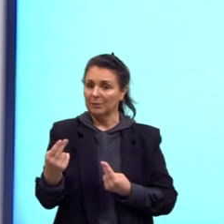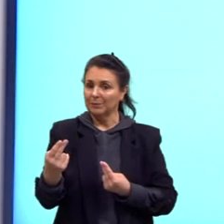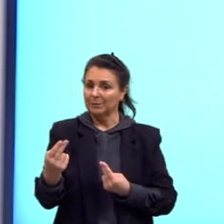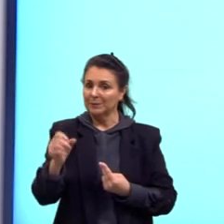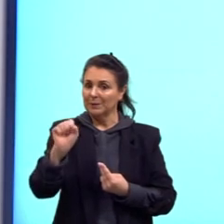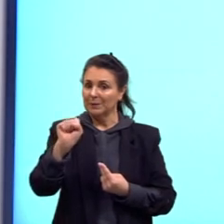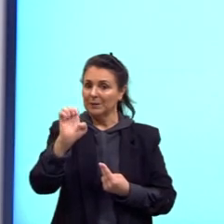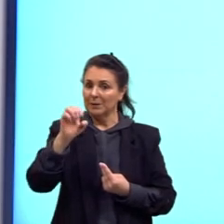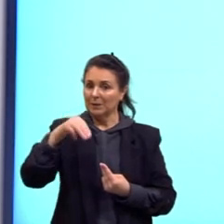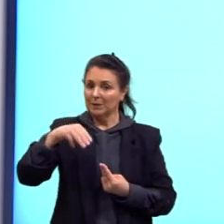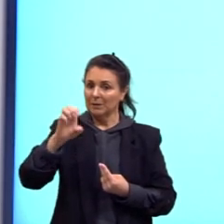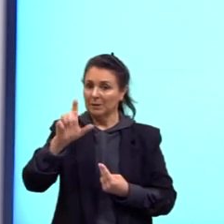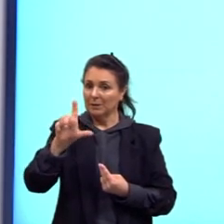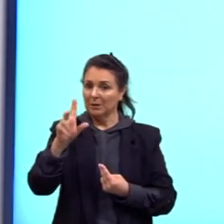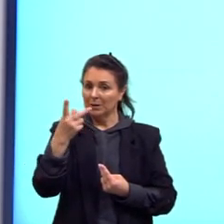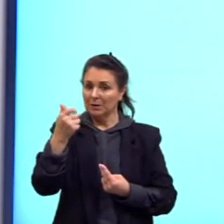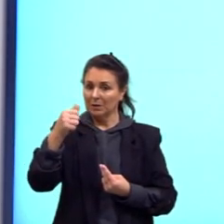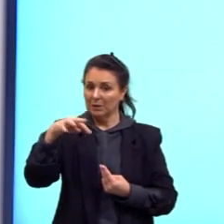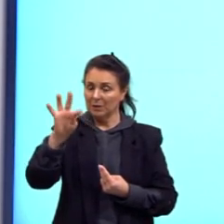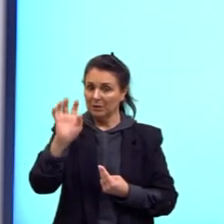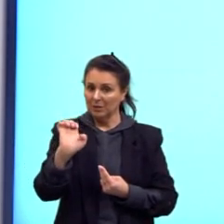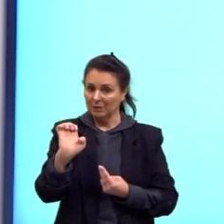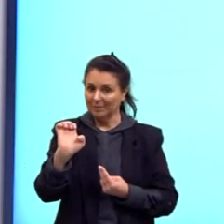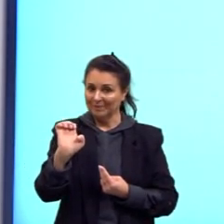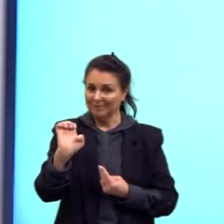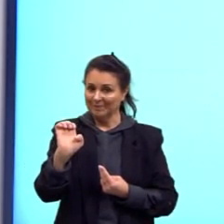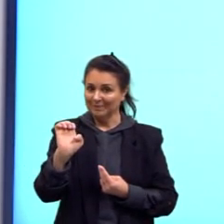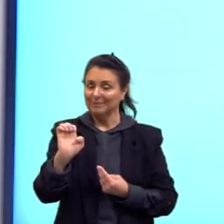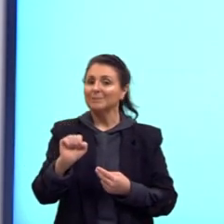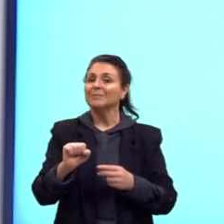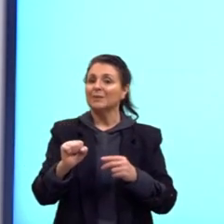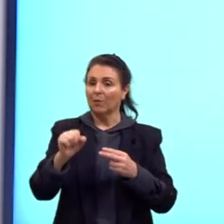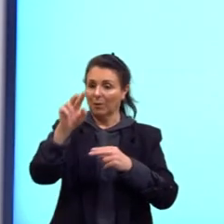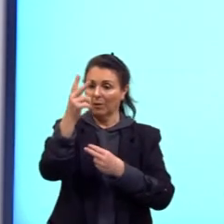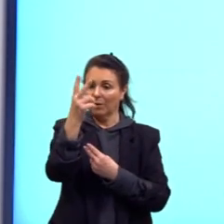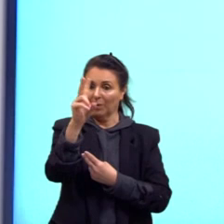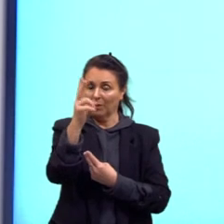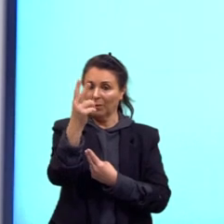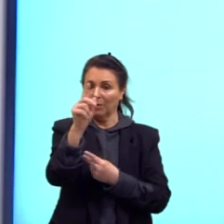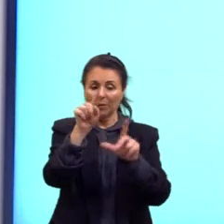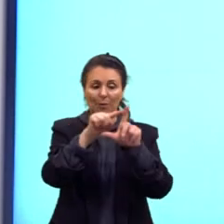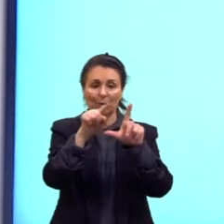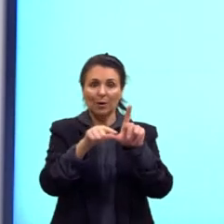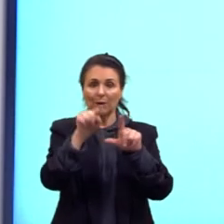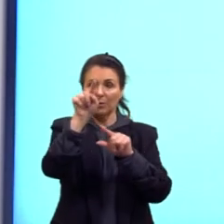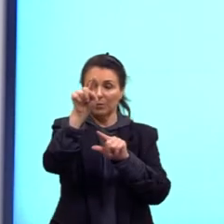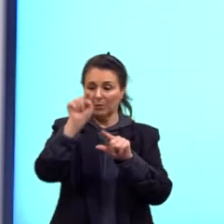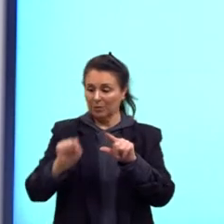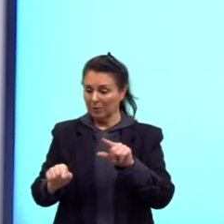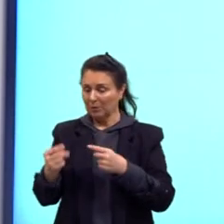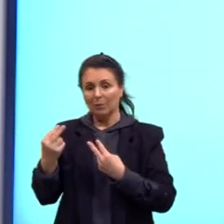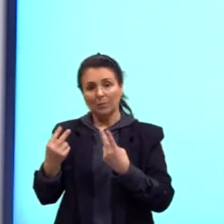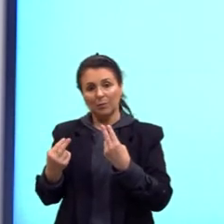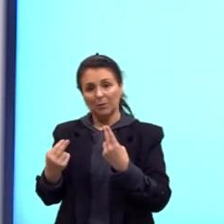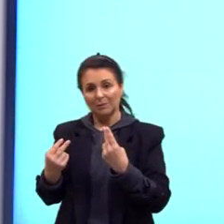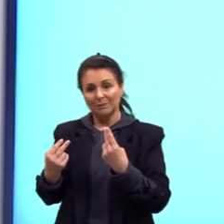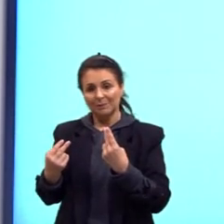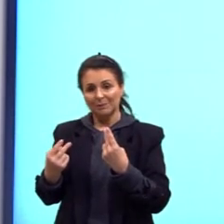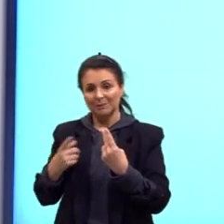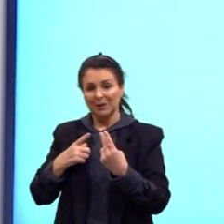caso dois triângulos sejam semelhantes podemos afirmar então que os ângulos correspondentes são iguais